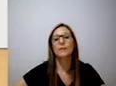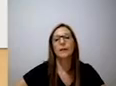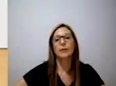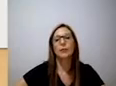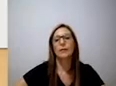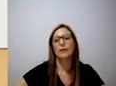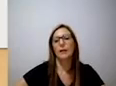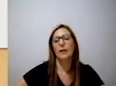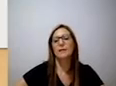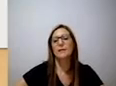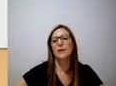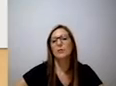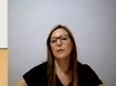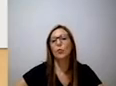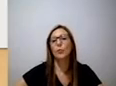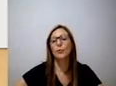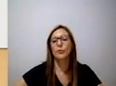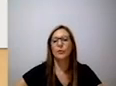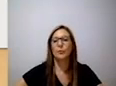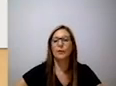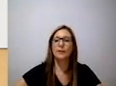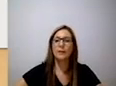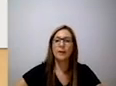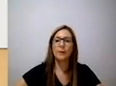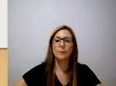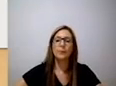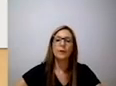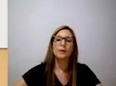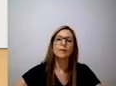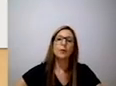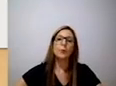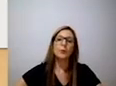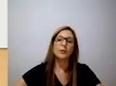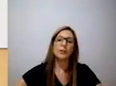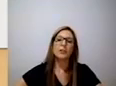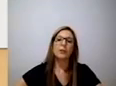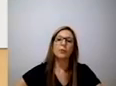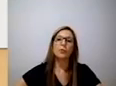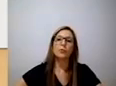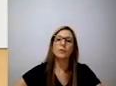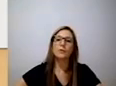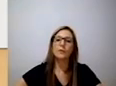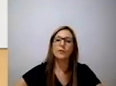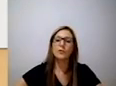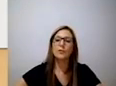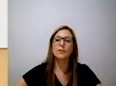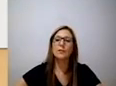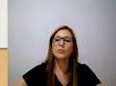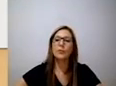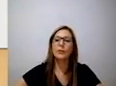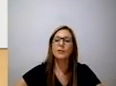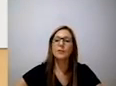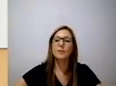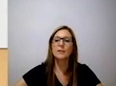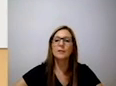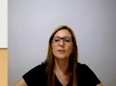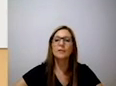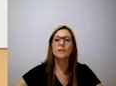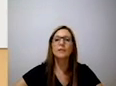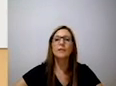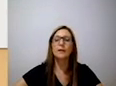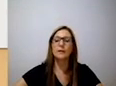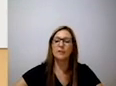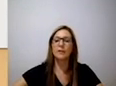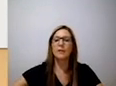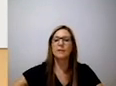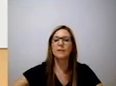pois o atrito entre eles causa a ruptura do material, não protegendo contra as infecções sexualmente